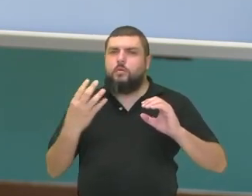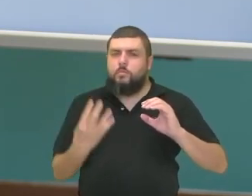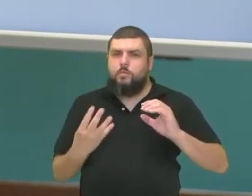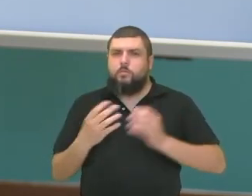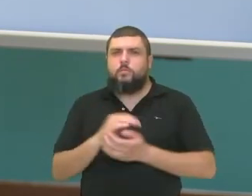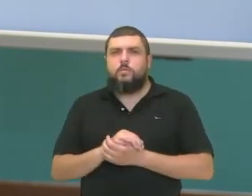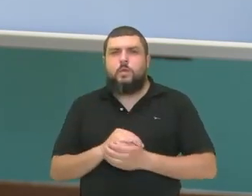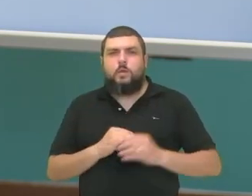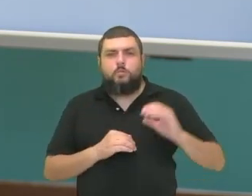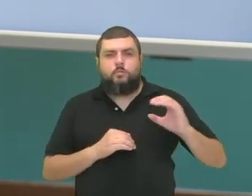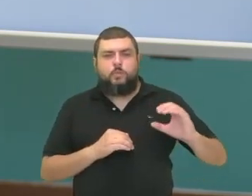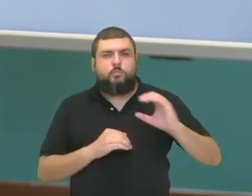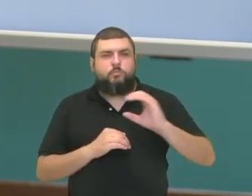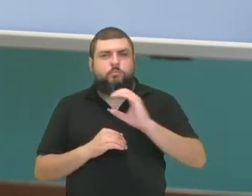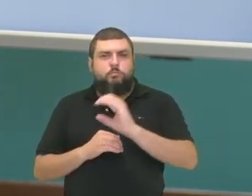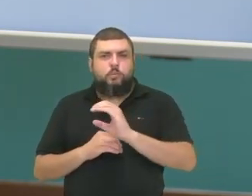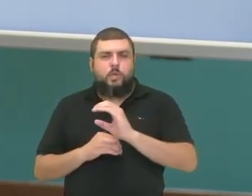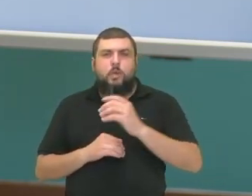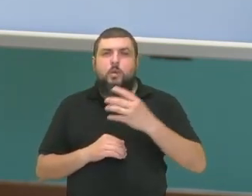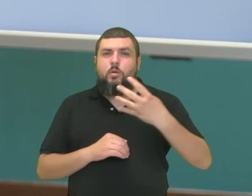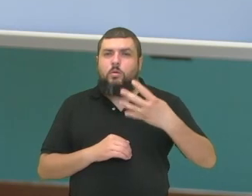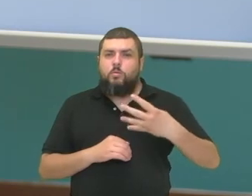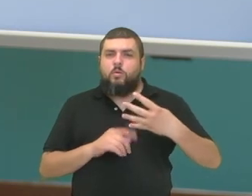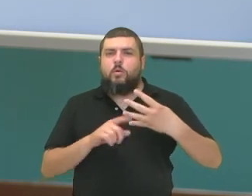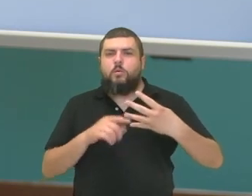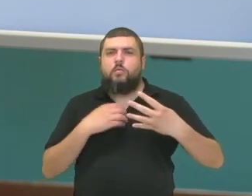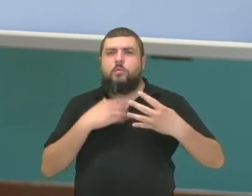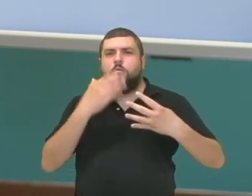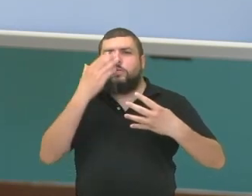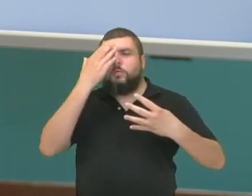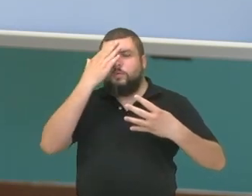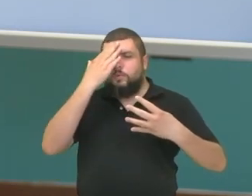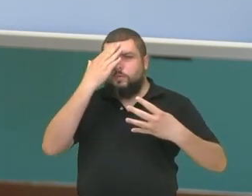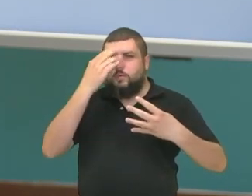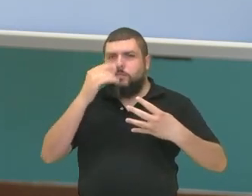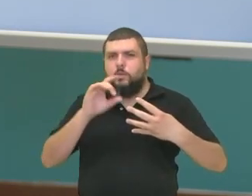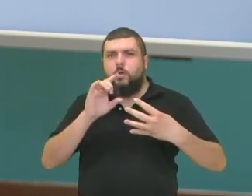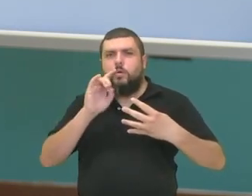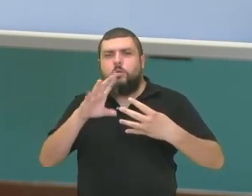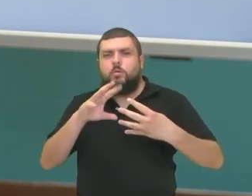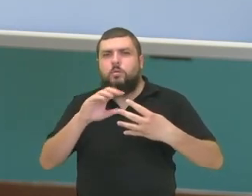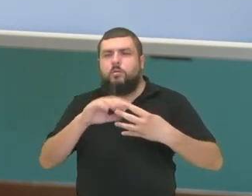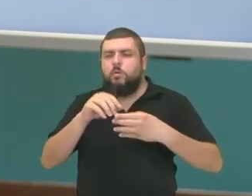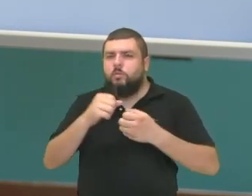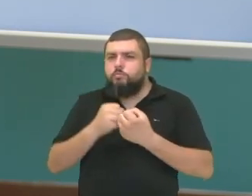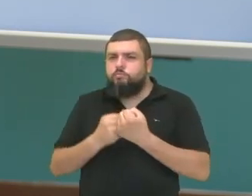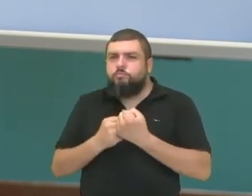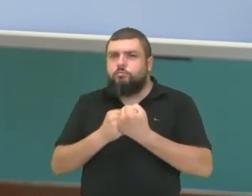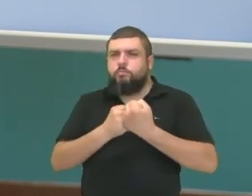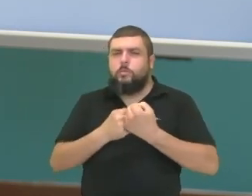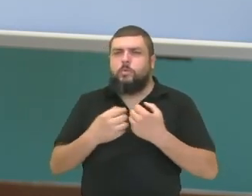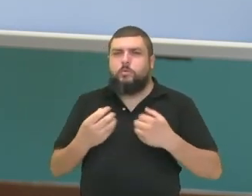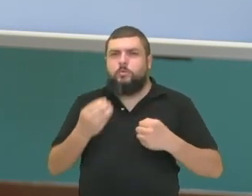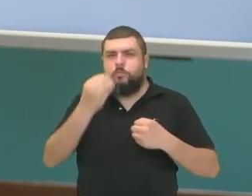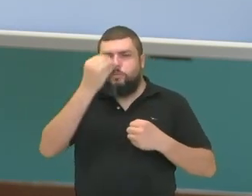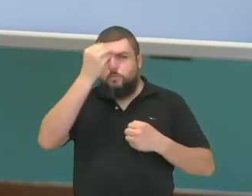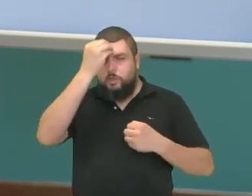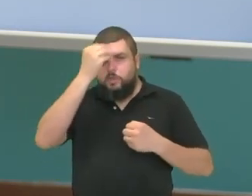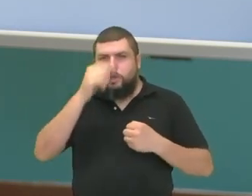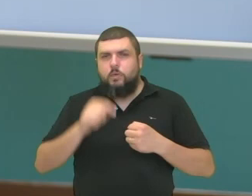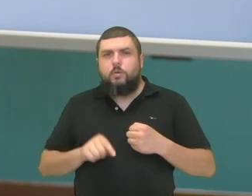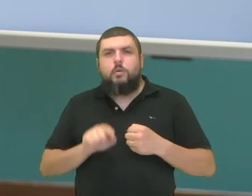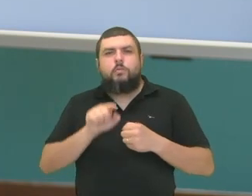4 carbonos, você sabe, eu só estou reforçando. Fazendo com que você busque